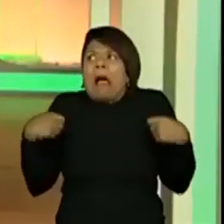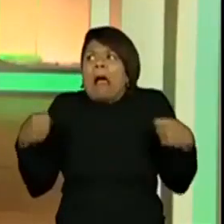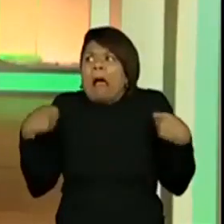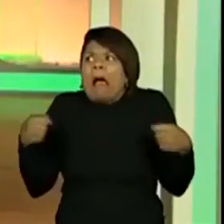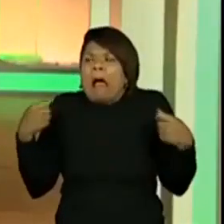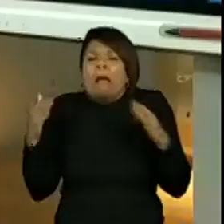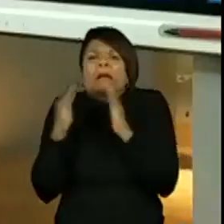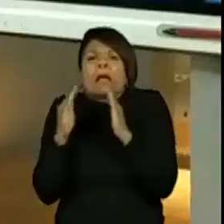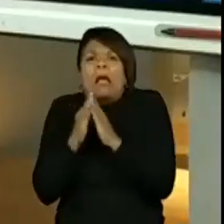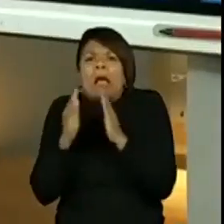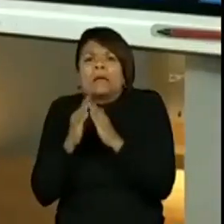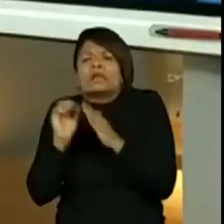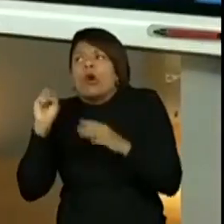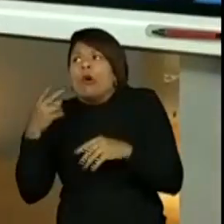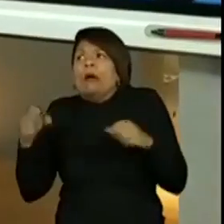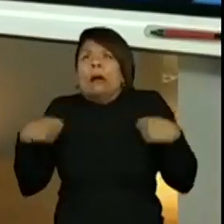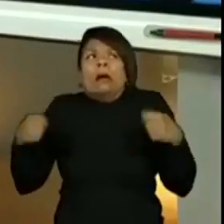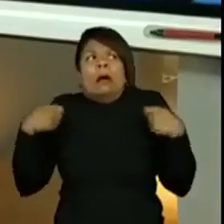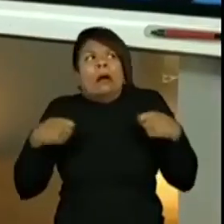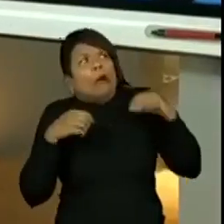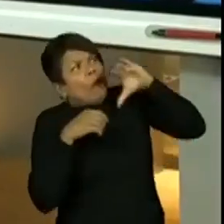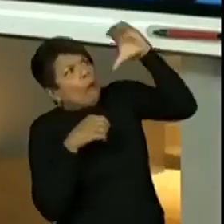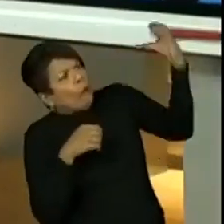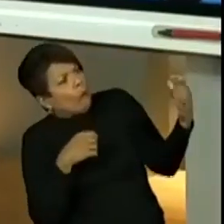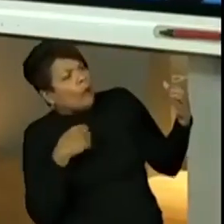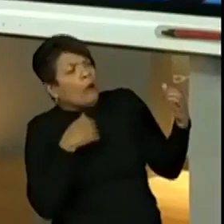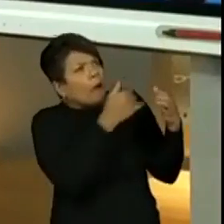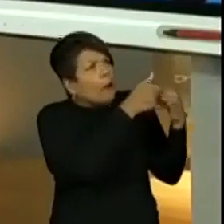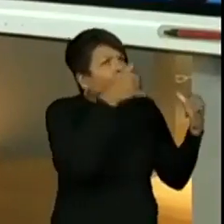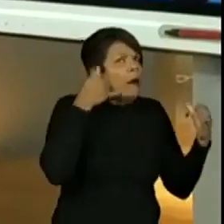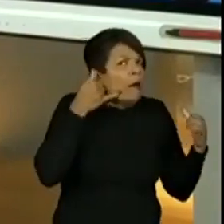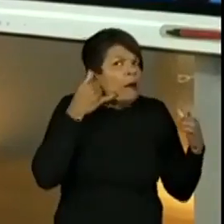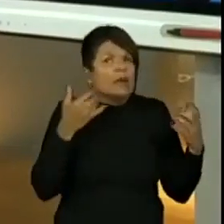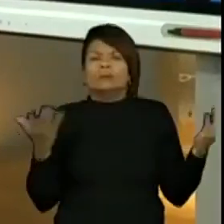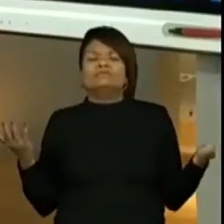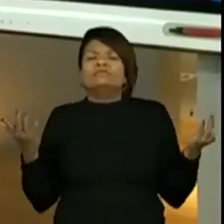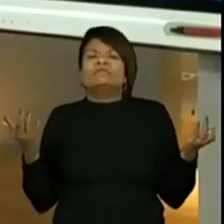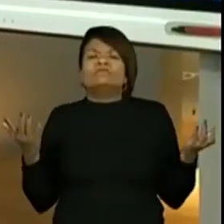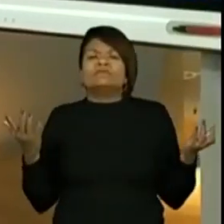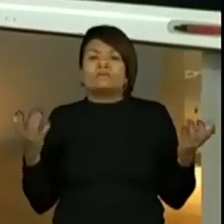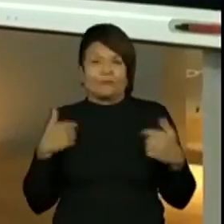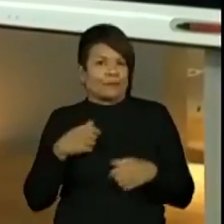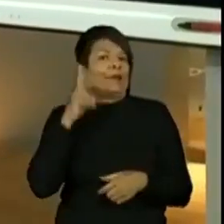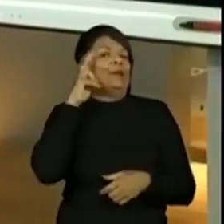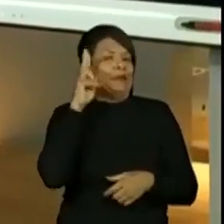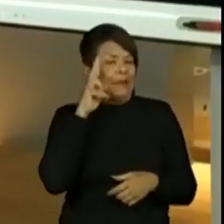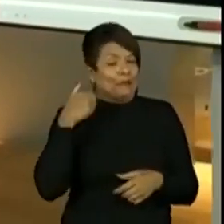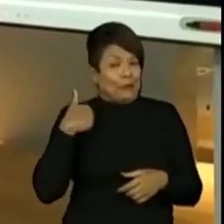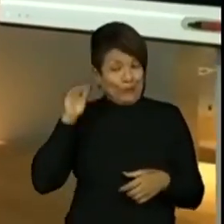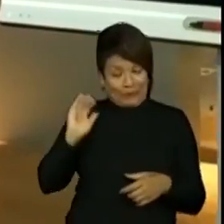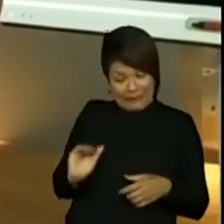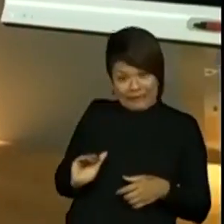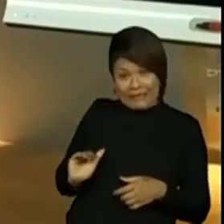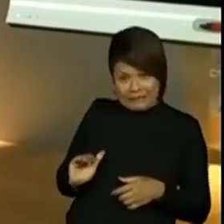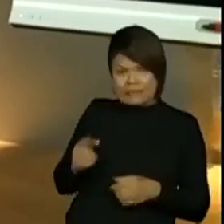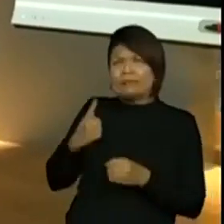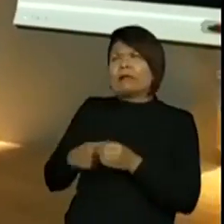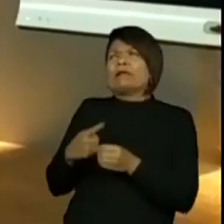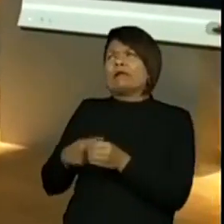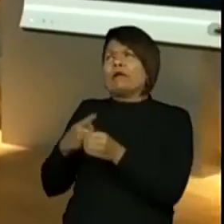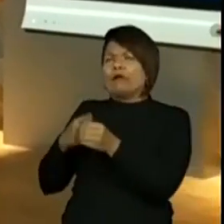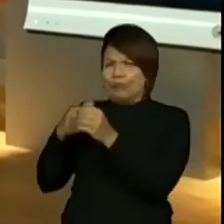minha casa ou correr até um orelhão. Eu lembro quando eu era criança, lá no interior,